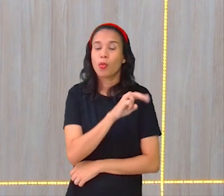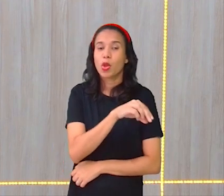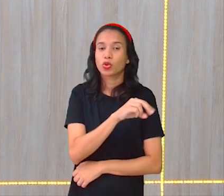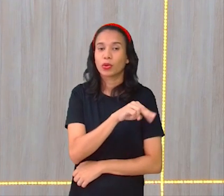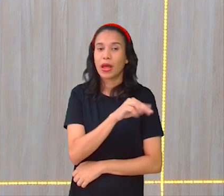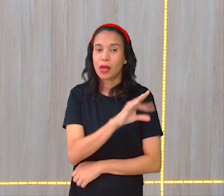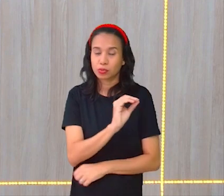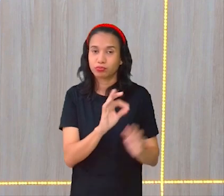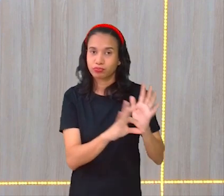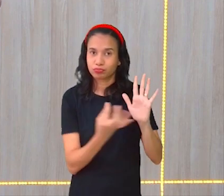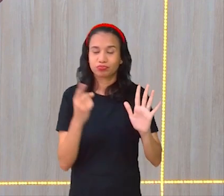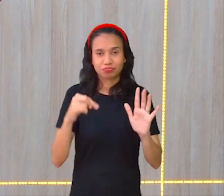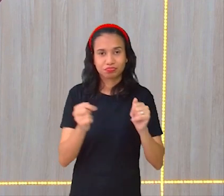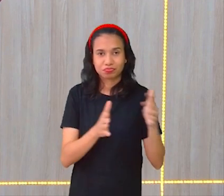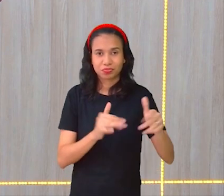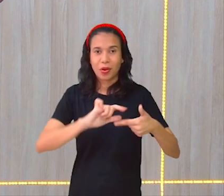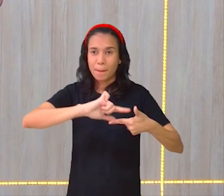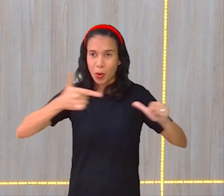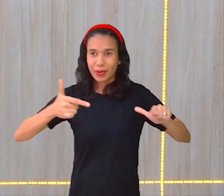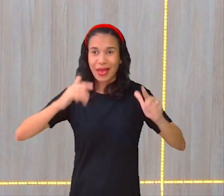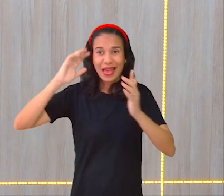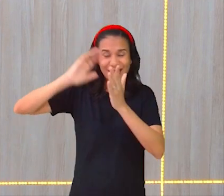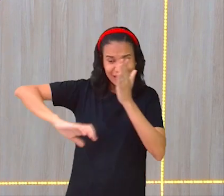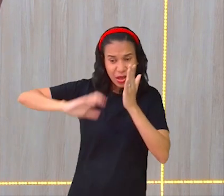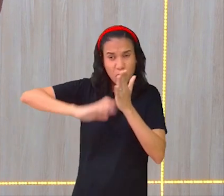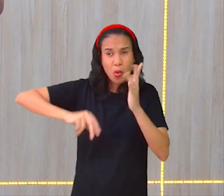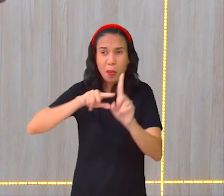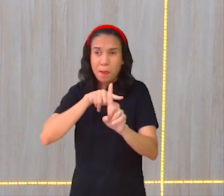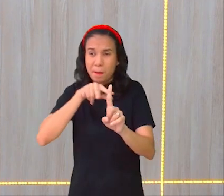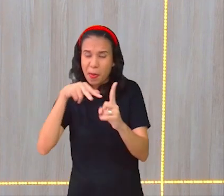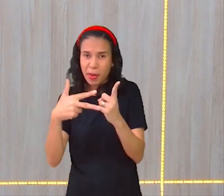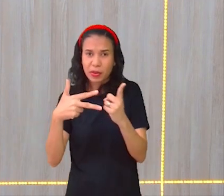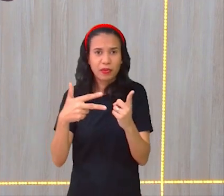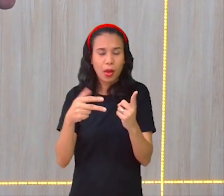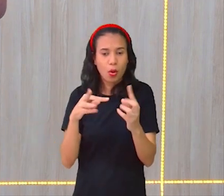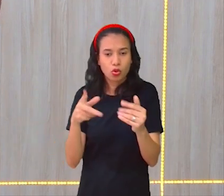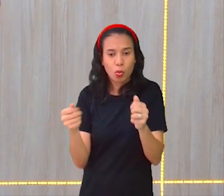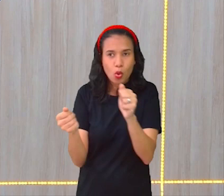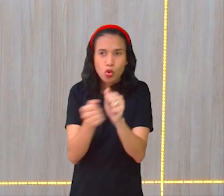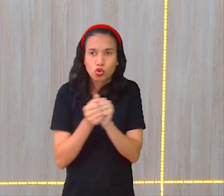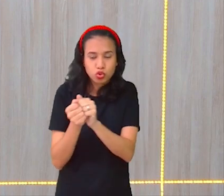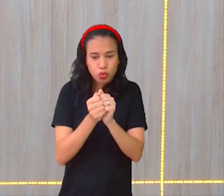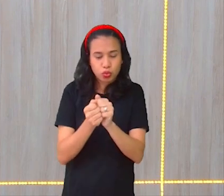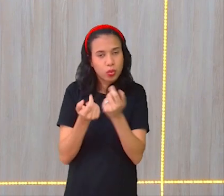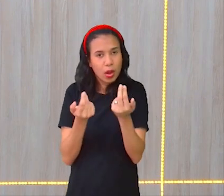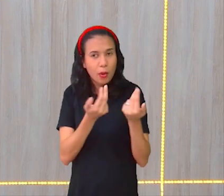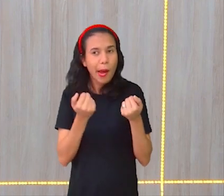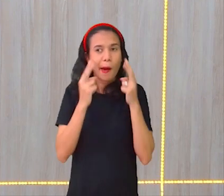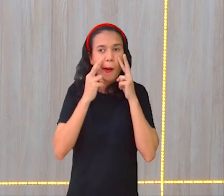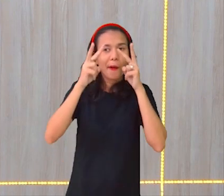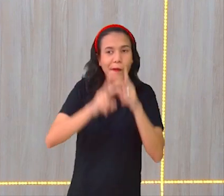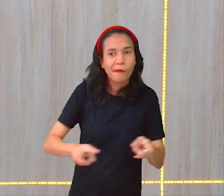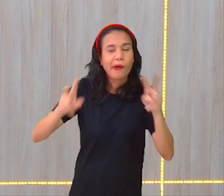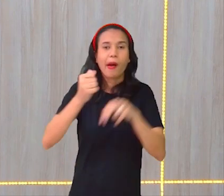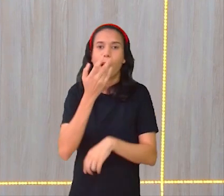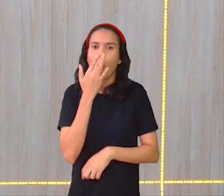mais moderna, como a gente vê, ele tirou aquela coisa da perspectiva, está todo mundo no mesmo plano, ele explora umas